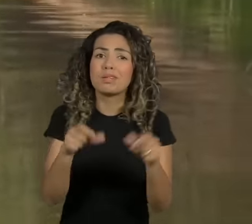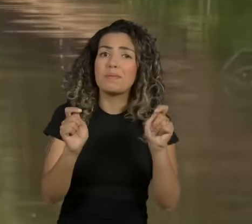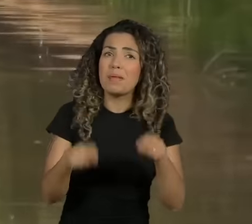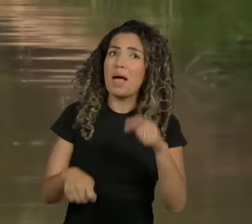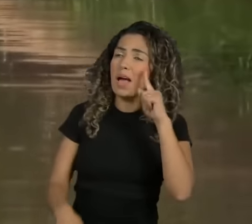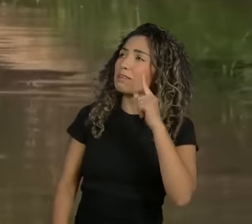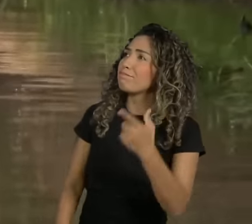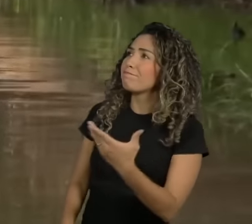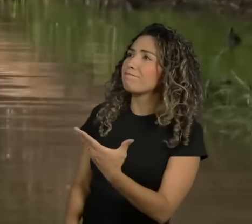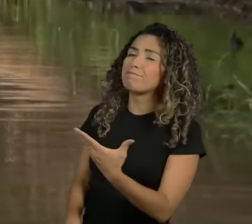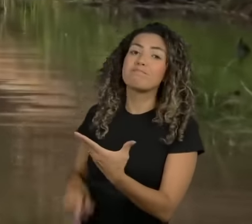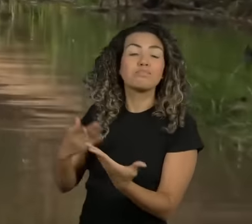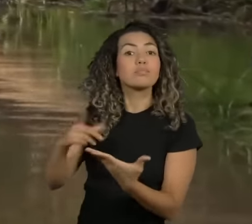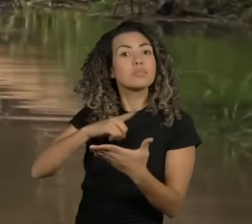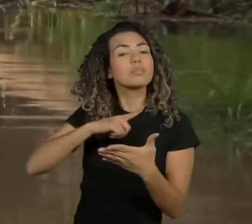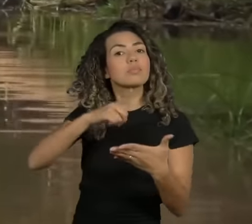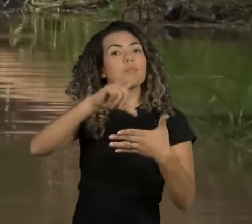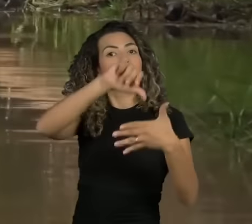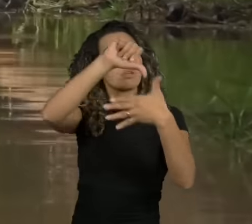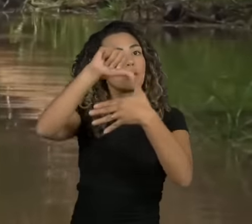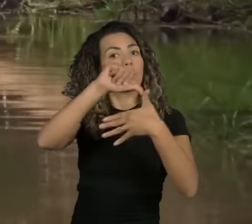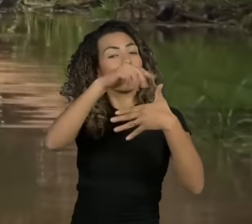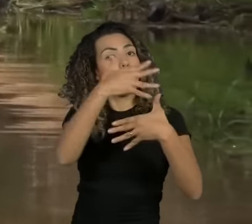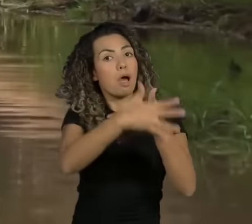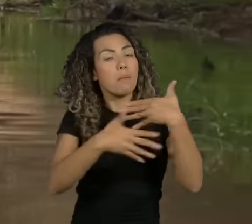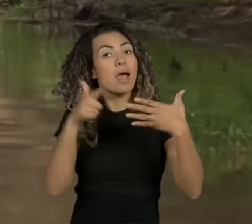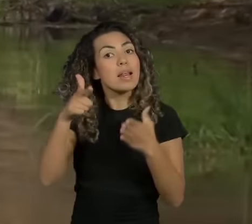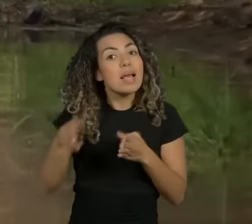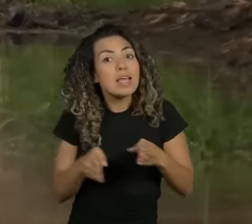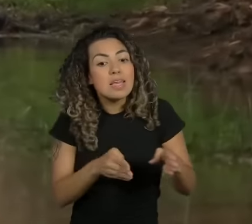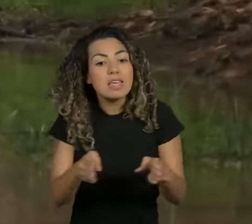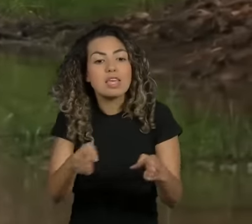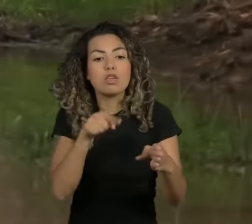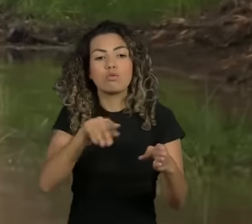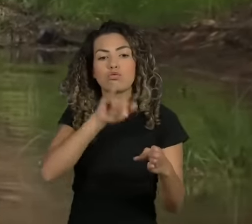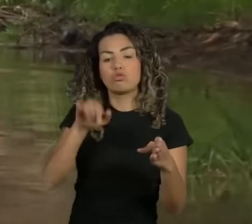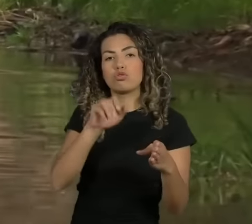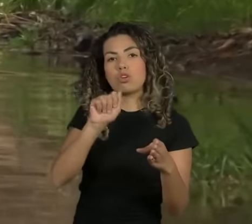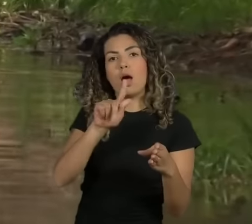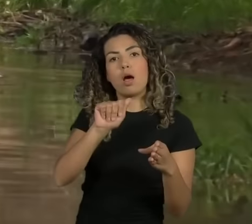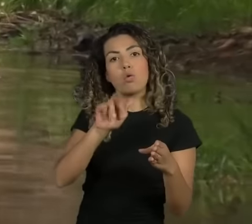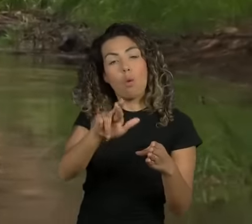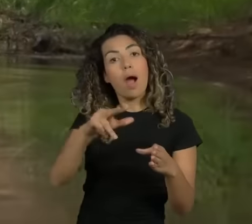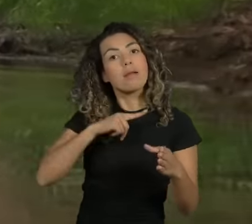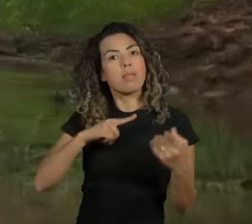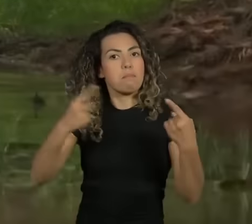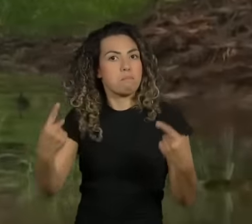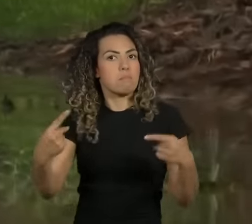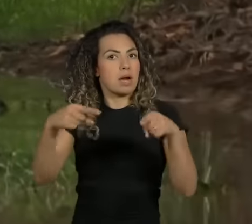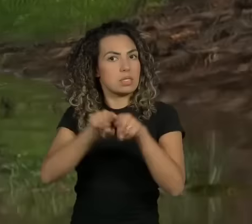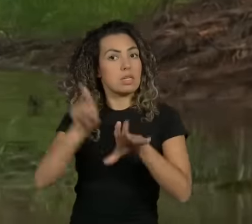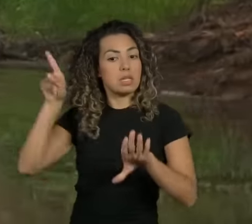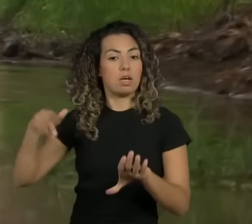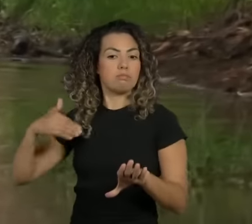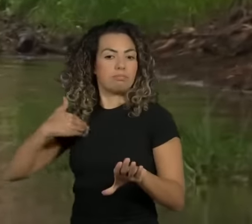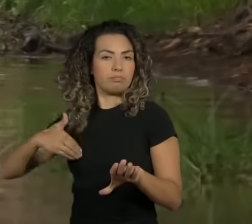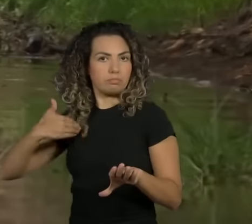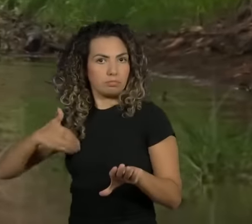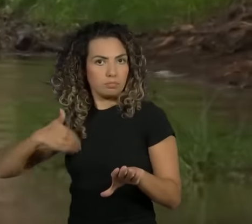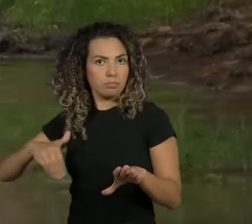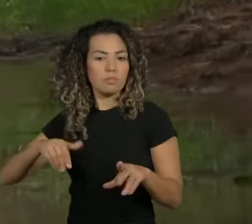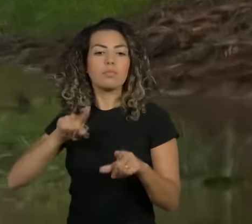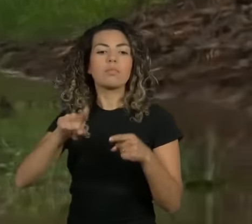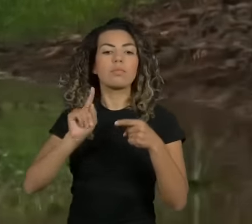No coração da América do Sul, Rio Jaguar surge da união das fundações Rewind, da Argentina,